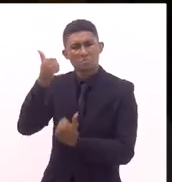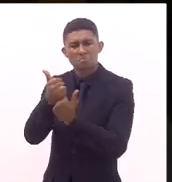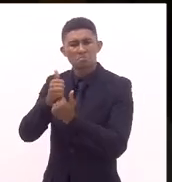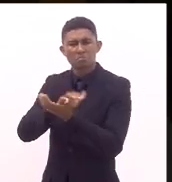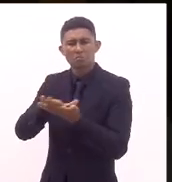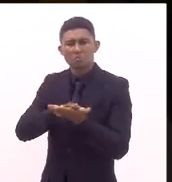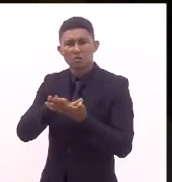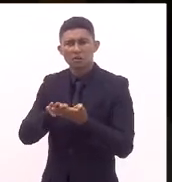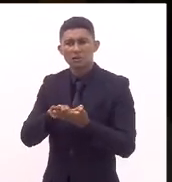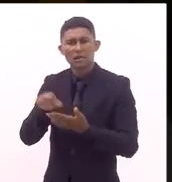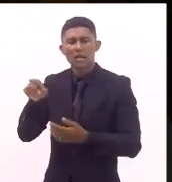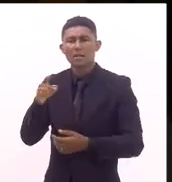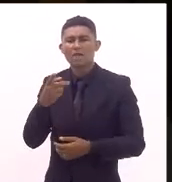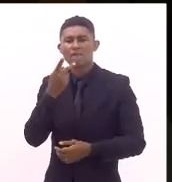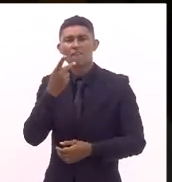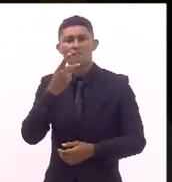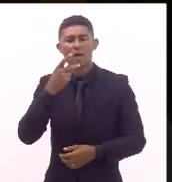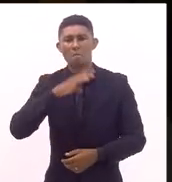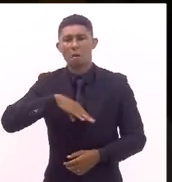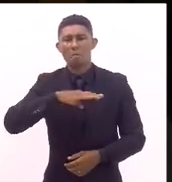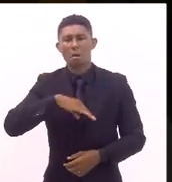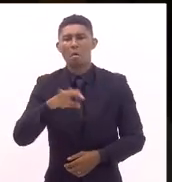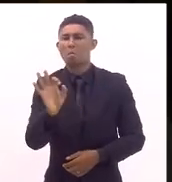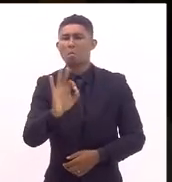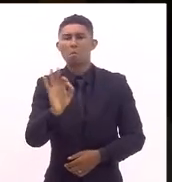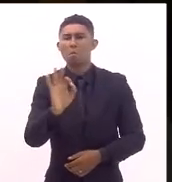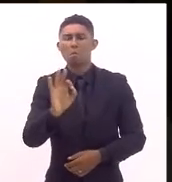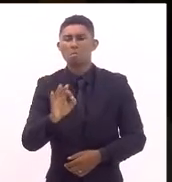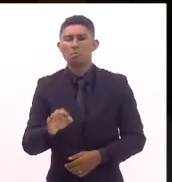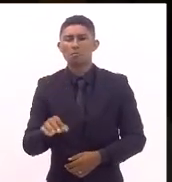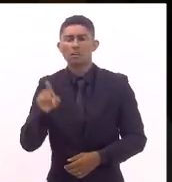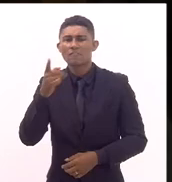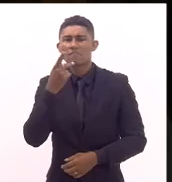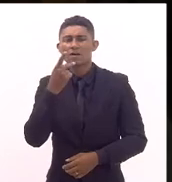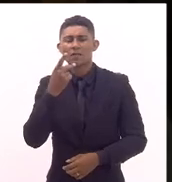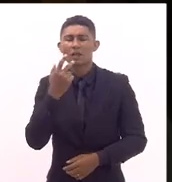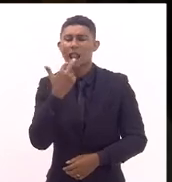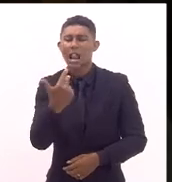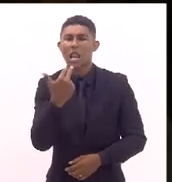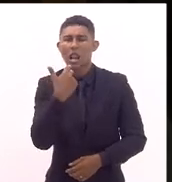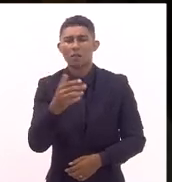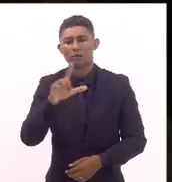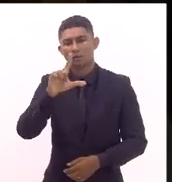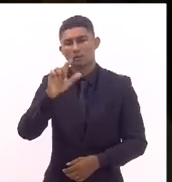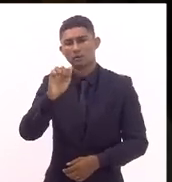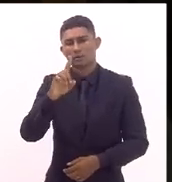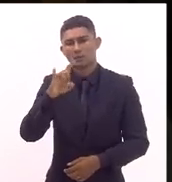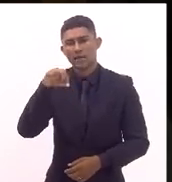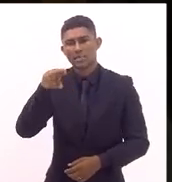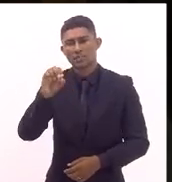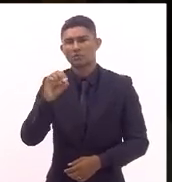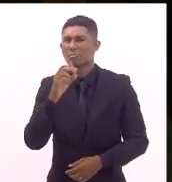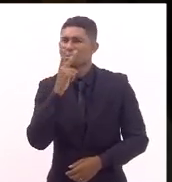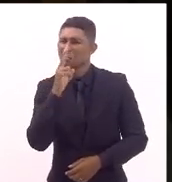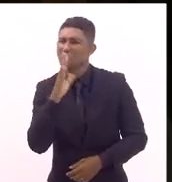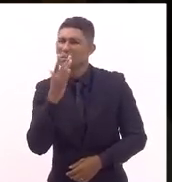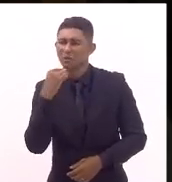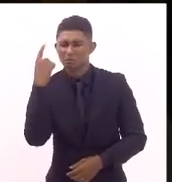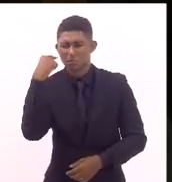sem falar português falando ids e falando ladino que é uma coisa parecida com espanhol